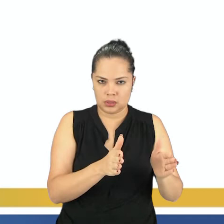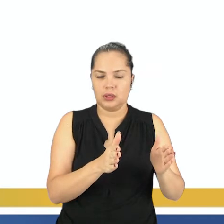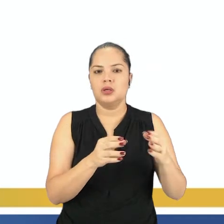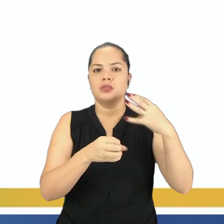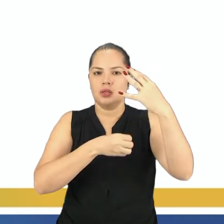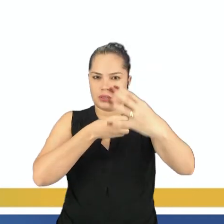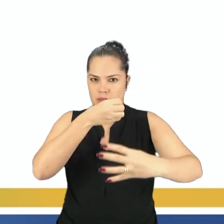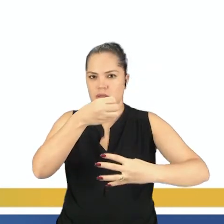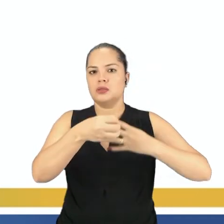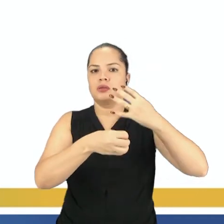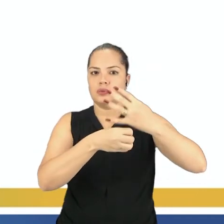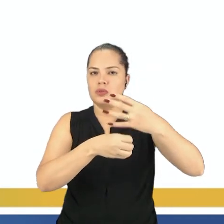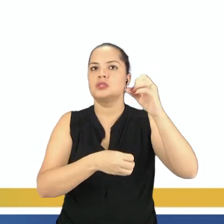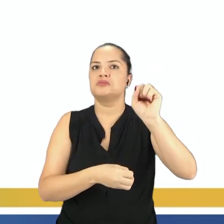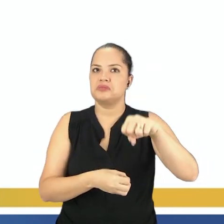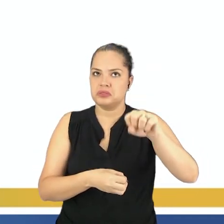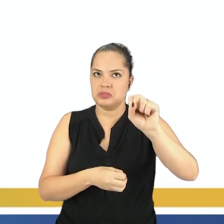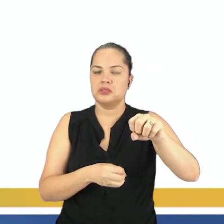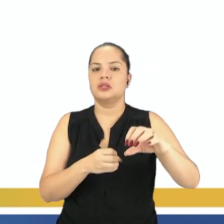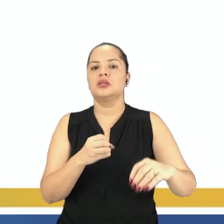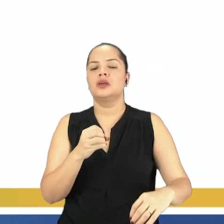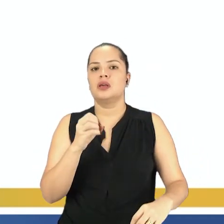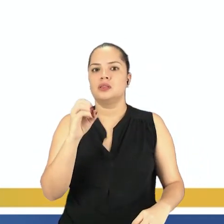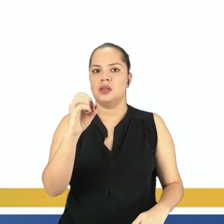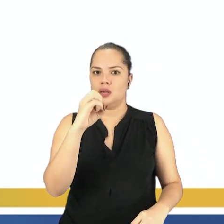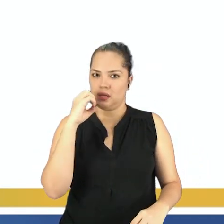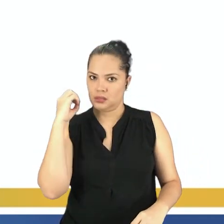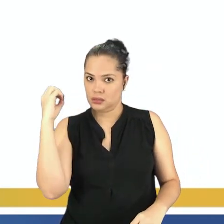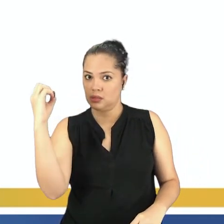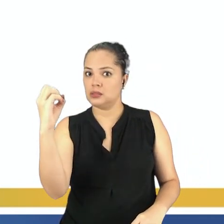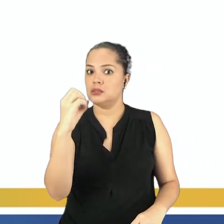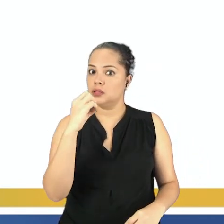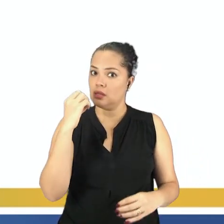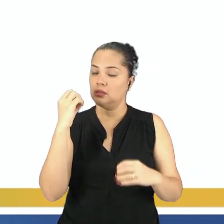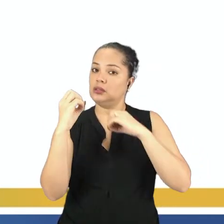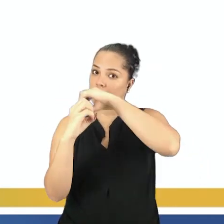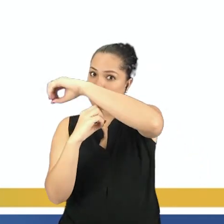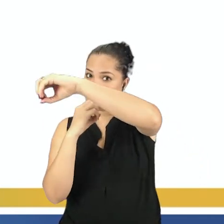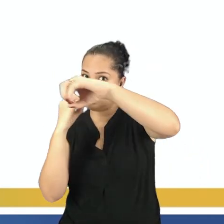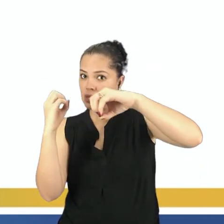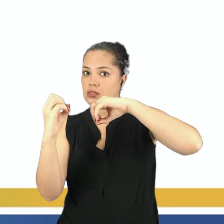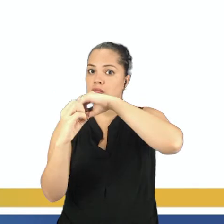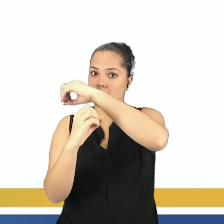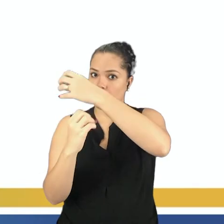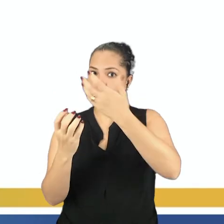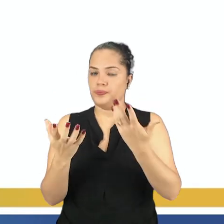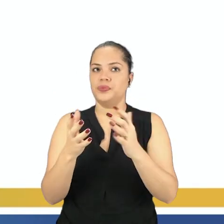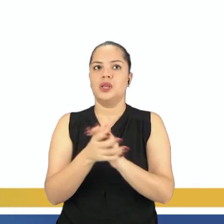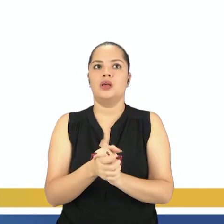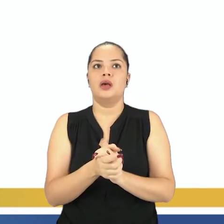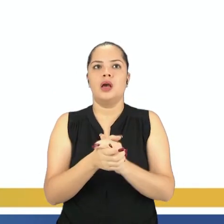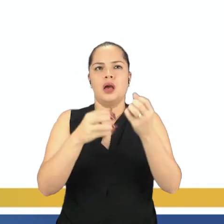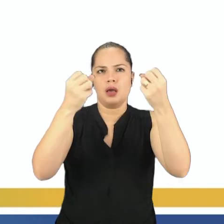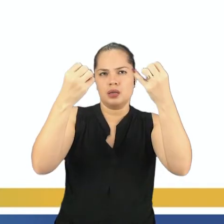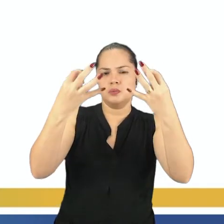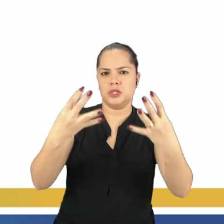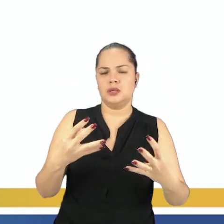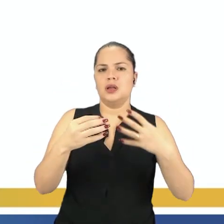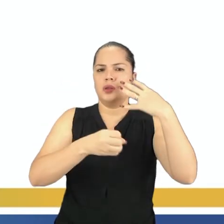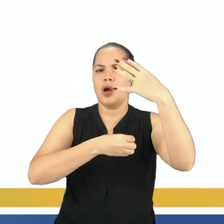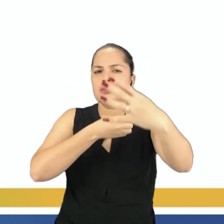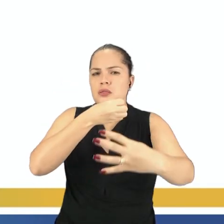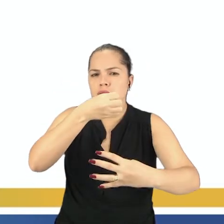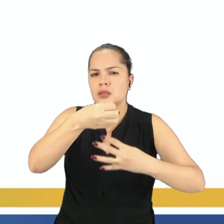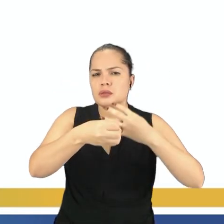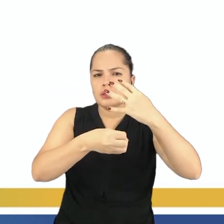com o seu eixo de inclinação, tá? Da Terra. As estações do ano não alteram a dinâmica natural de um determinado local. Por que está